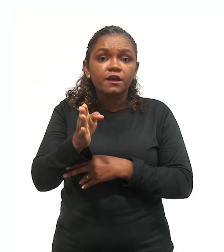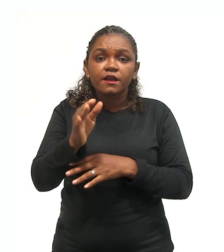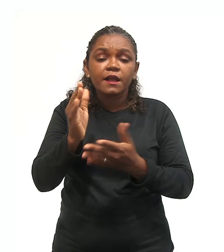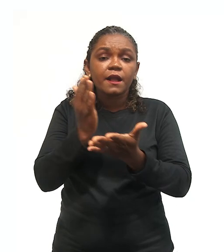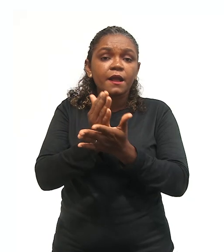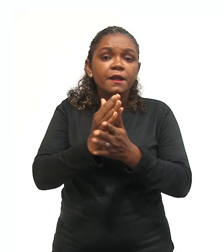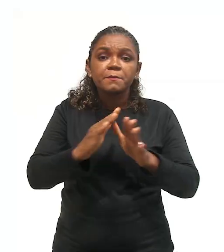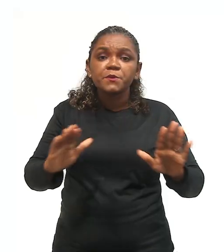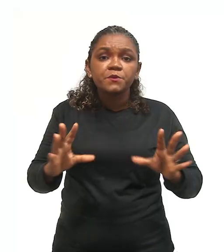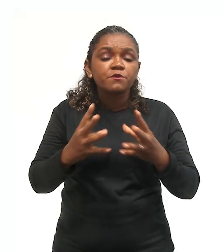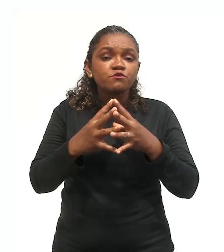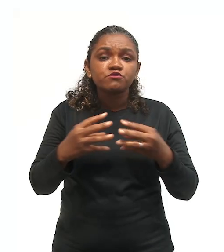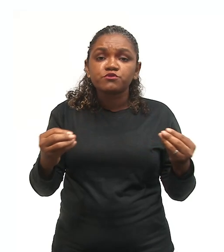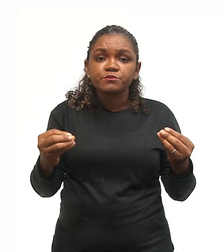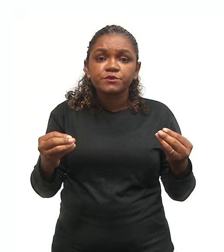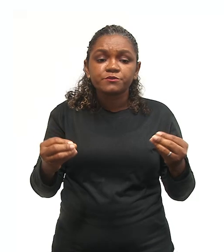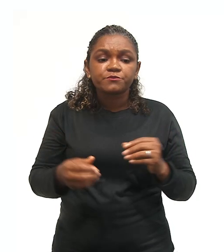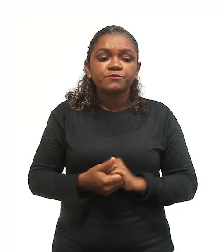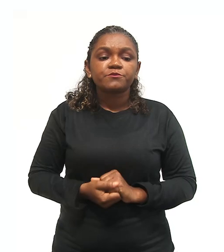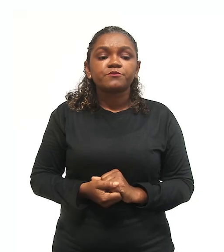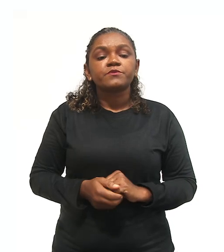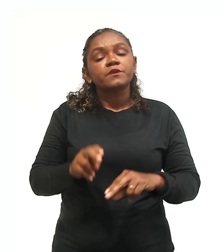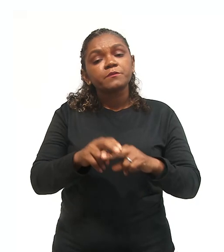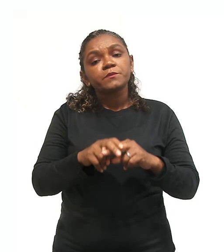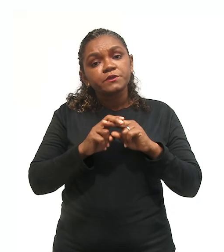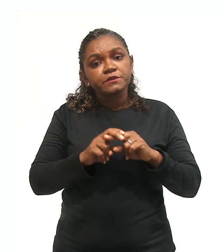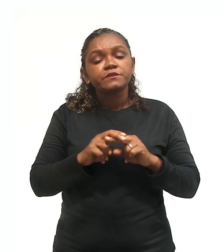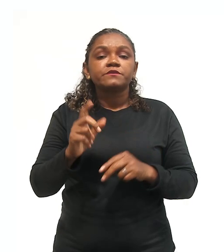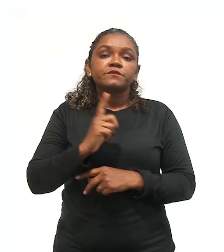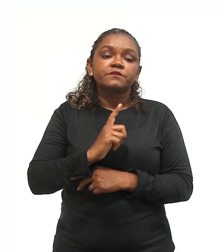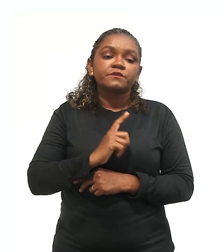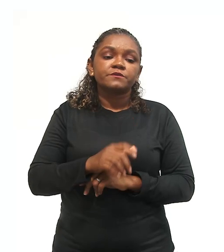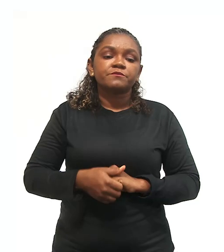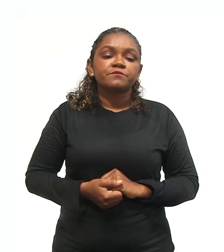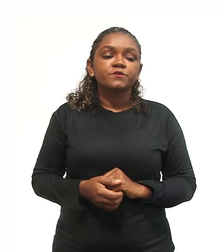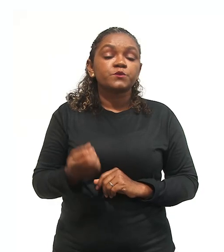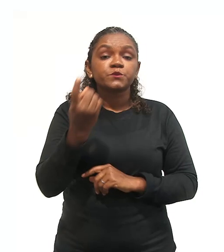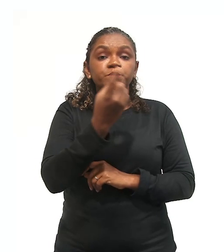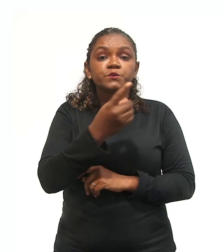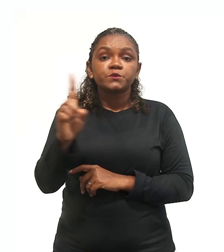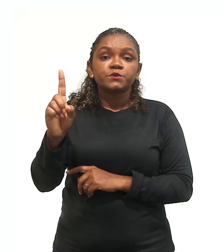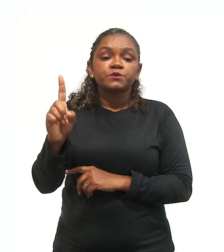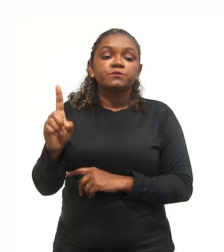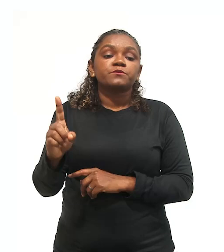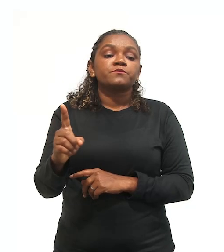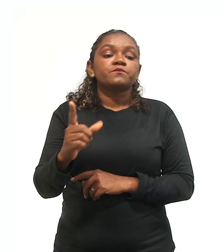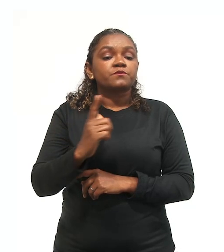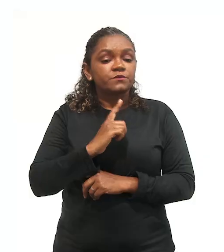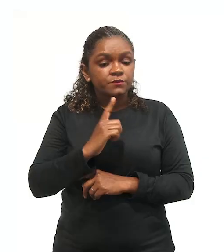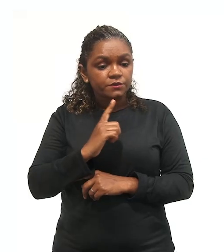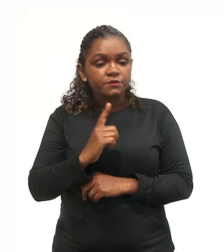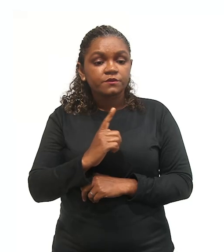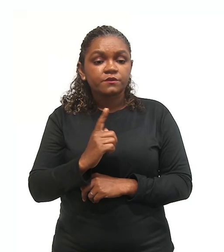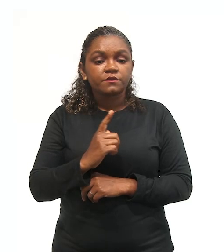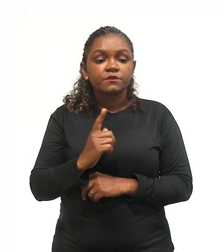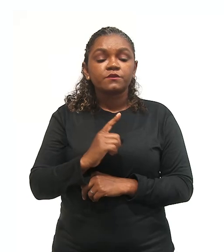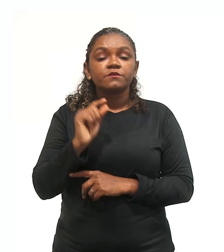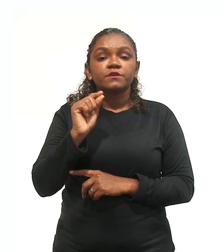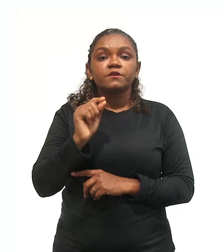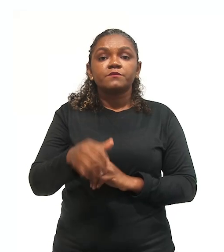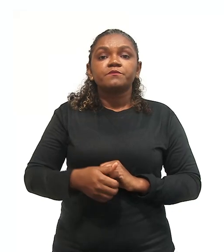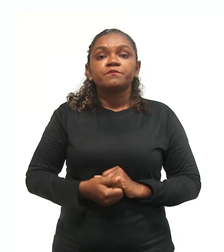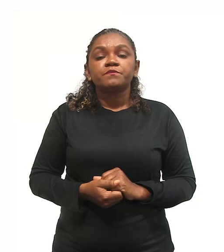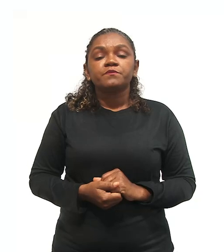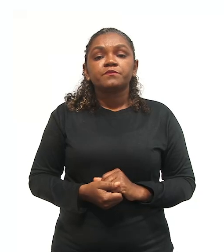pessoa jurídica. A extinção, então, esse ato final, também traz como consequências a